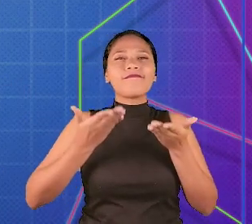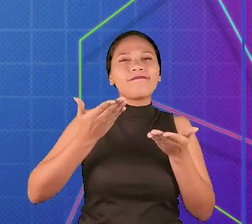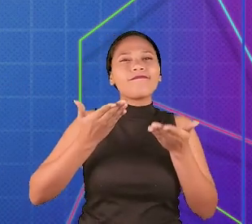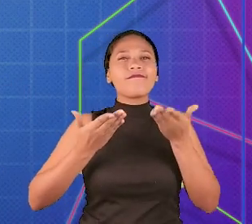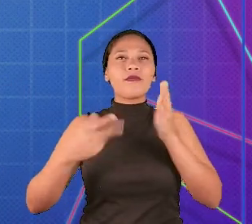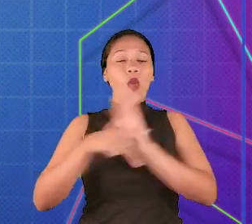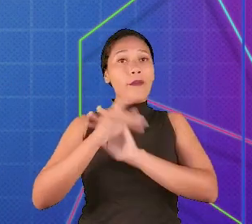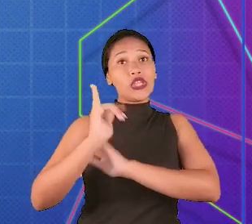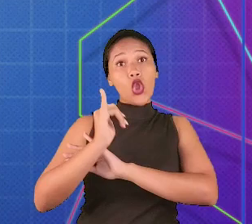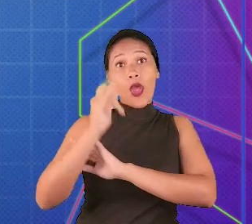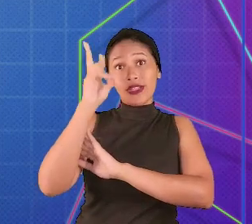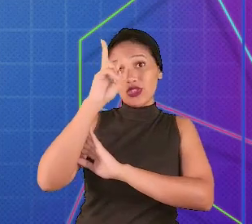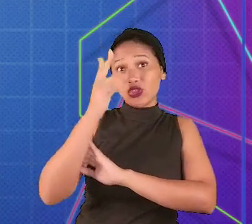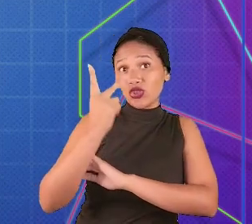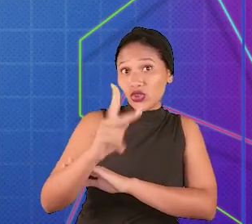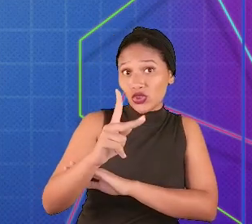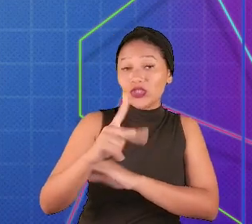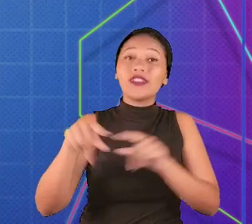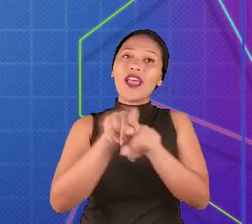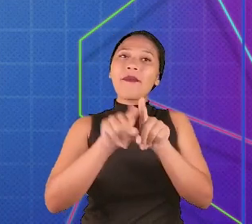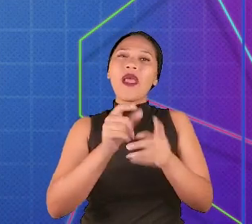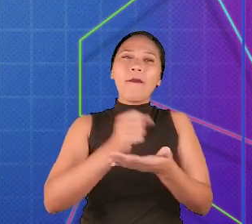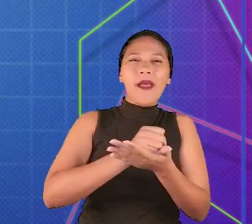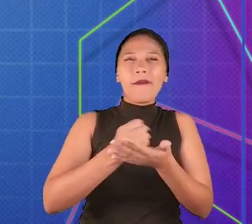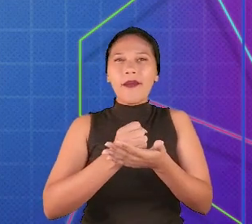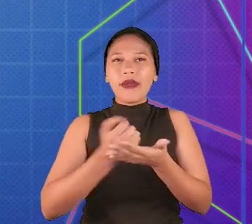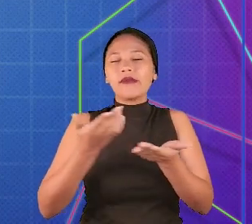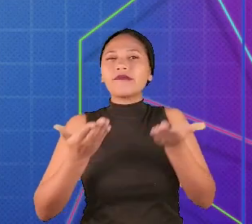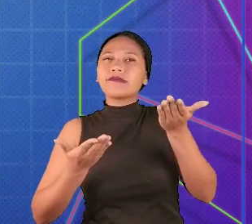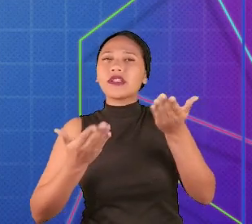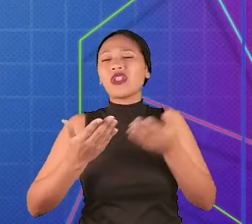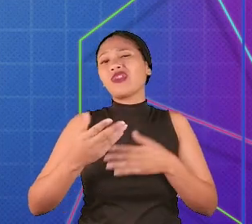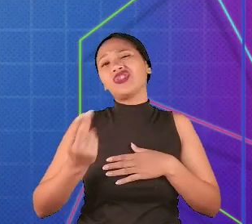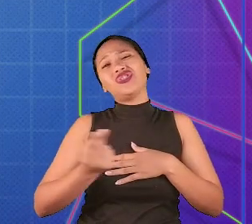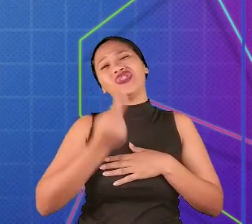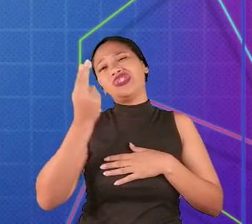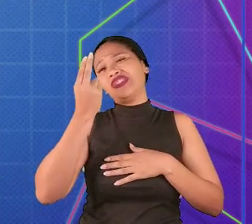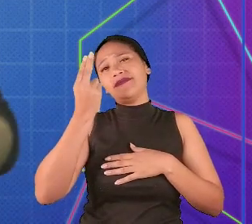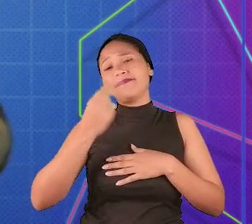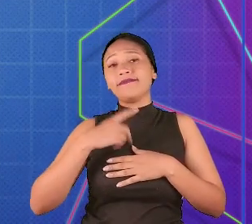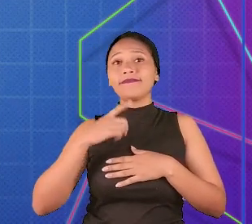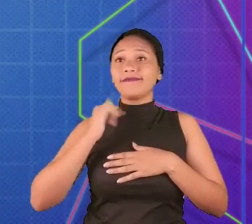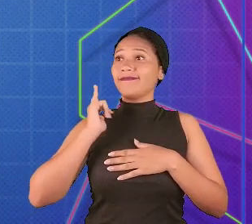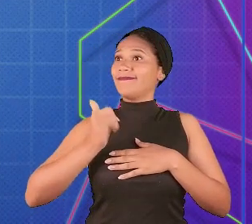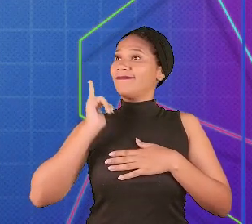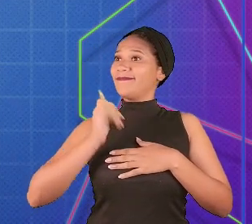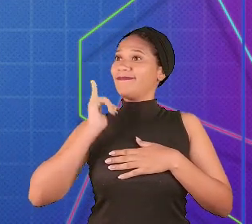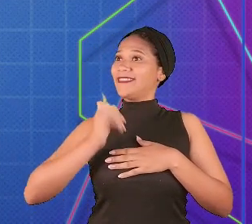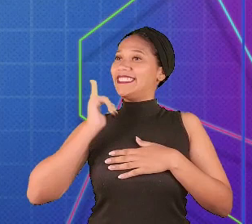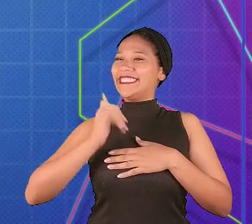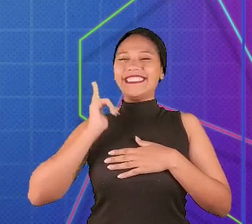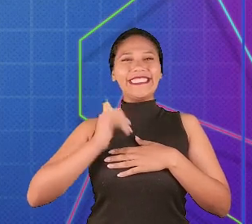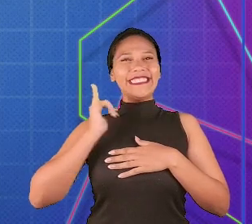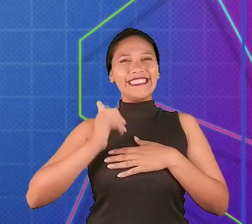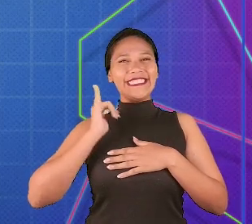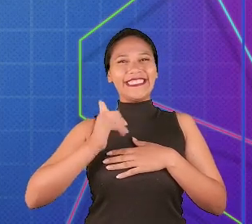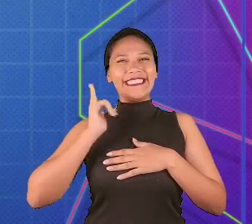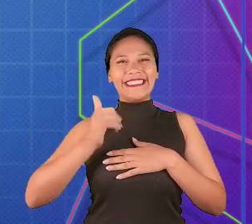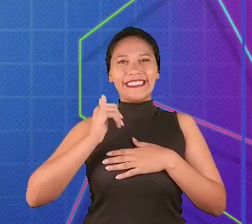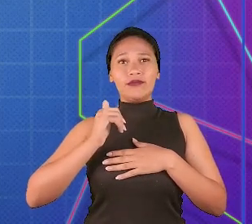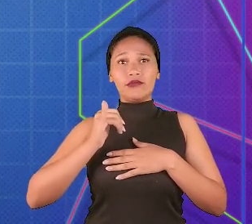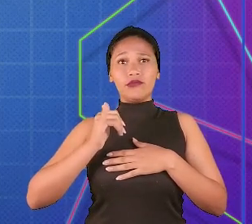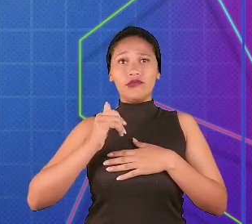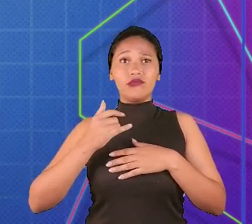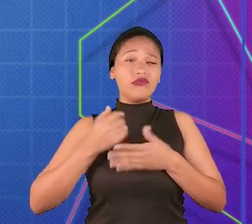na relação entre a história do seu jogo e a jogabilidade dele. Não adianta de nada a minha narrativa ser super desenvolvida e cheia de